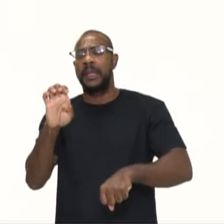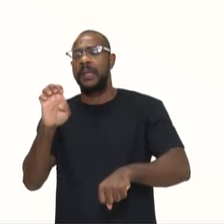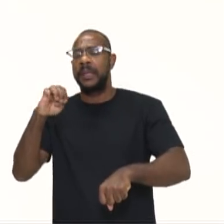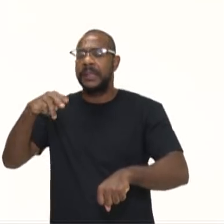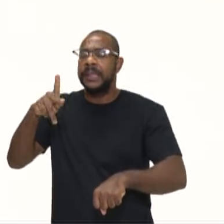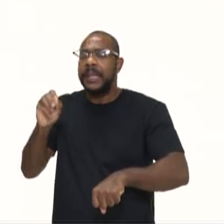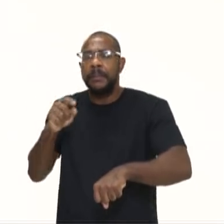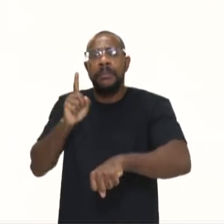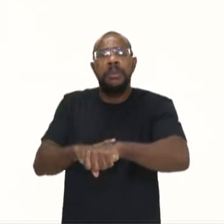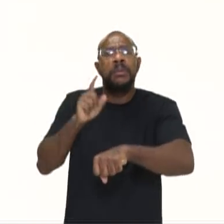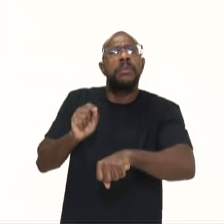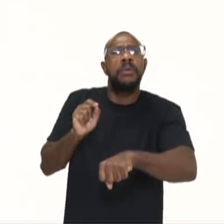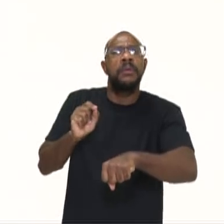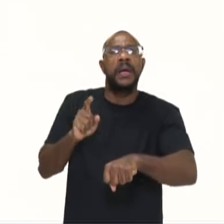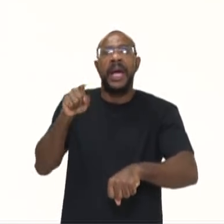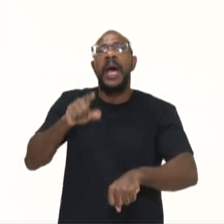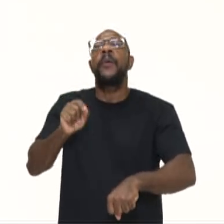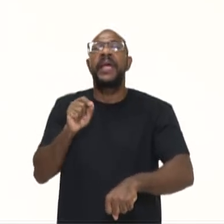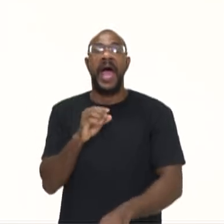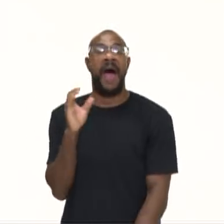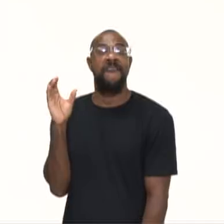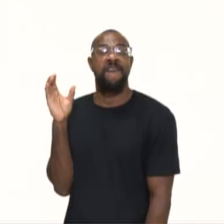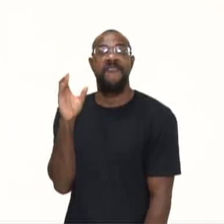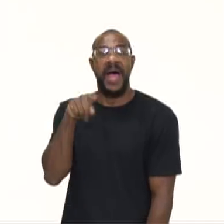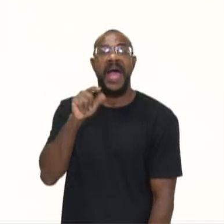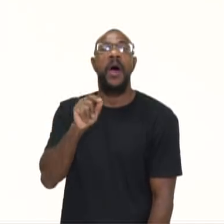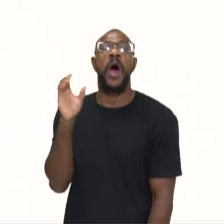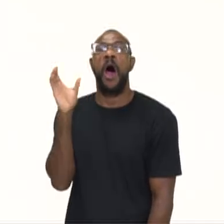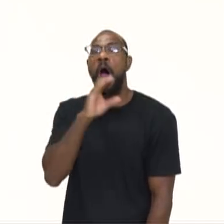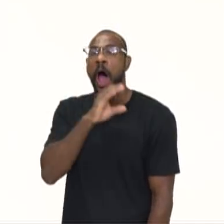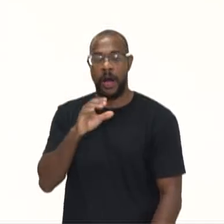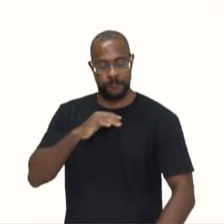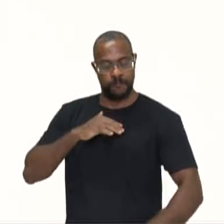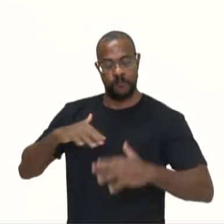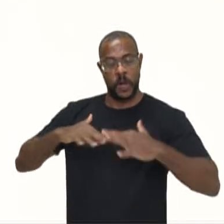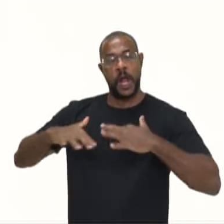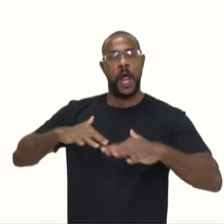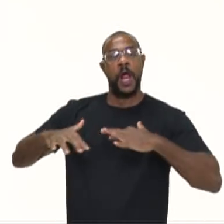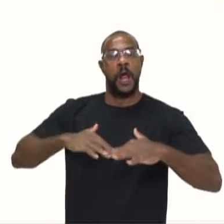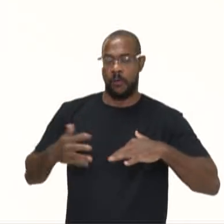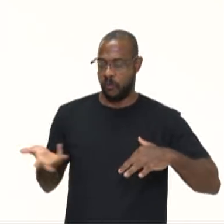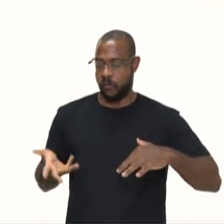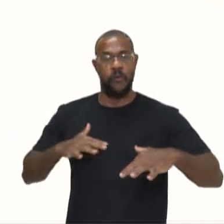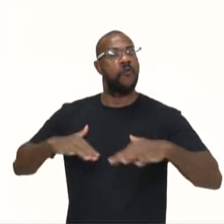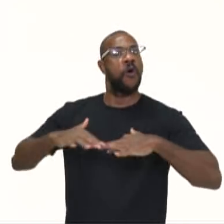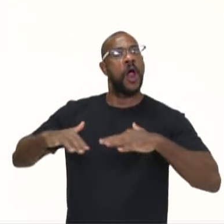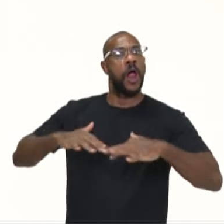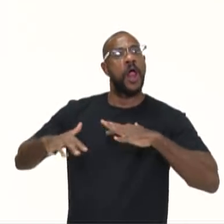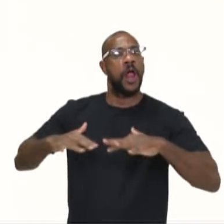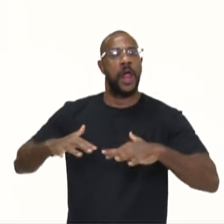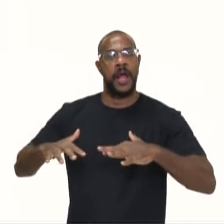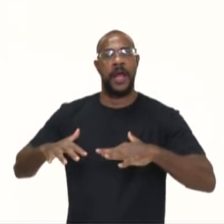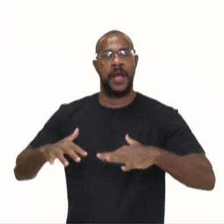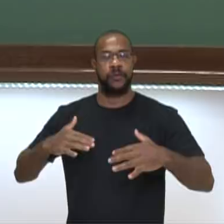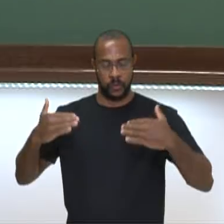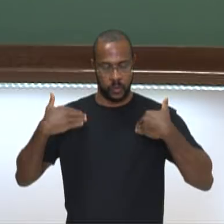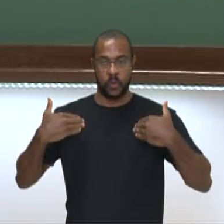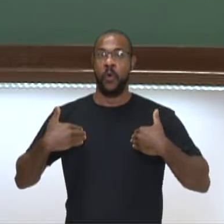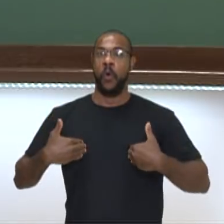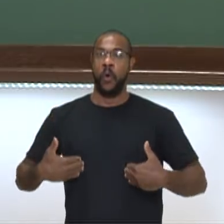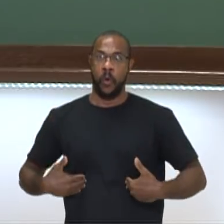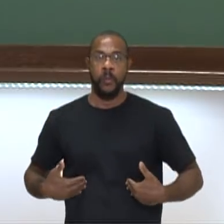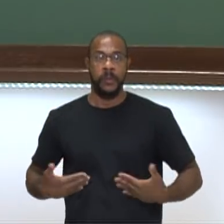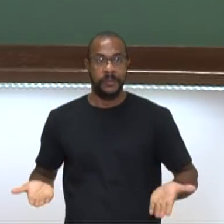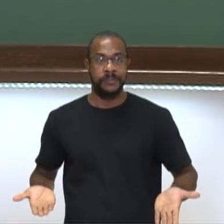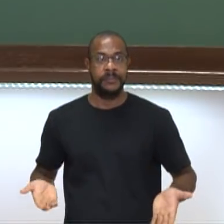caracteriza a velocidade do movimento corporal, o ritmo e a duração. Então, a primeira